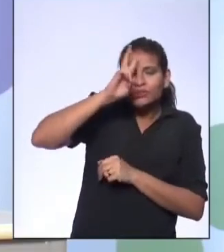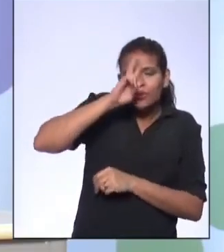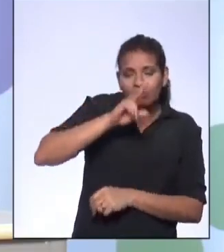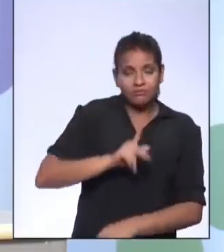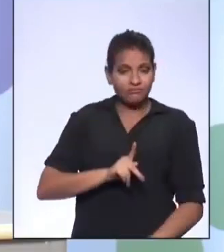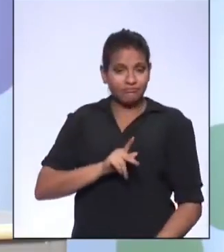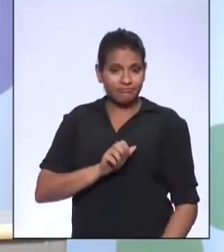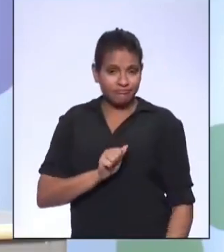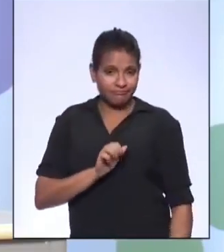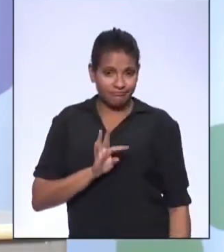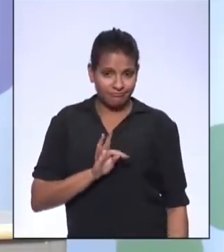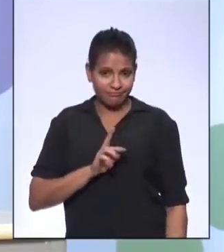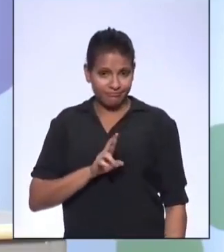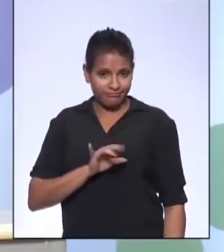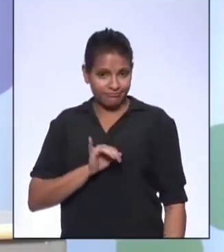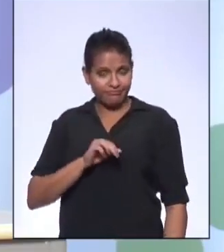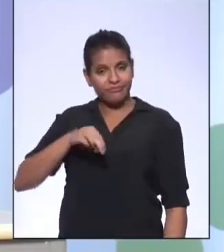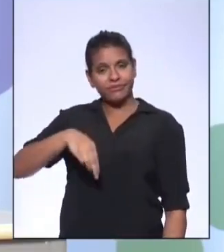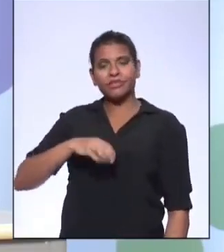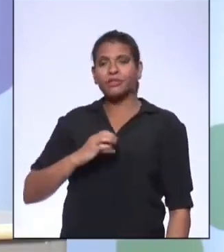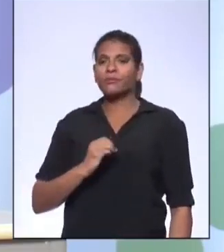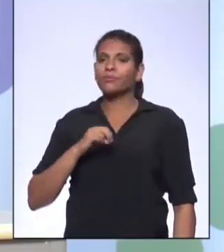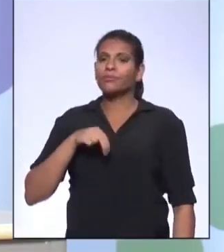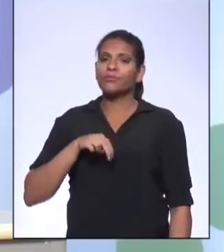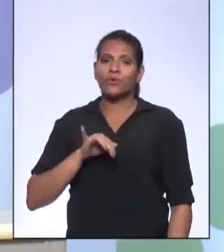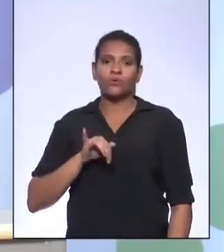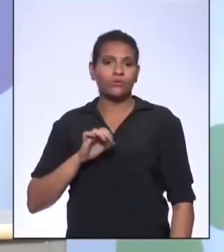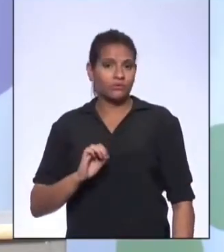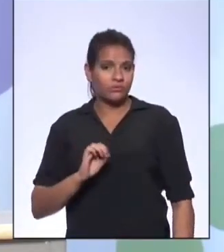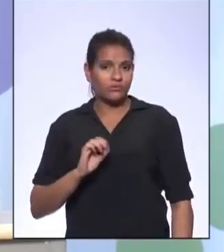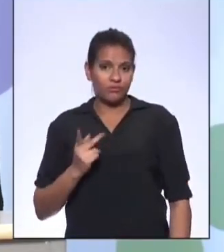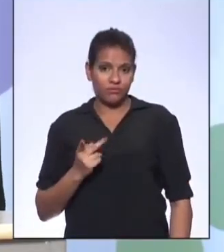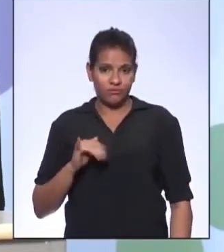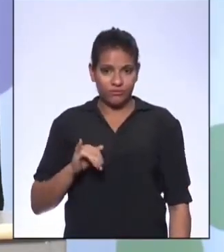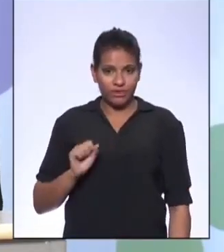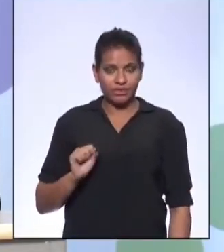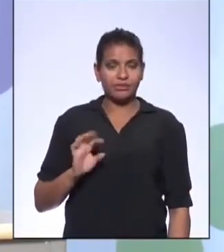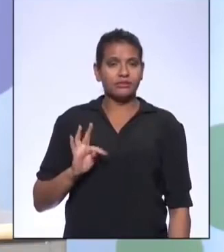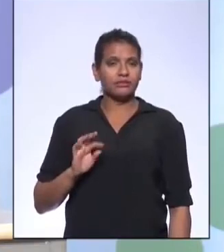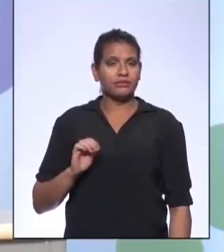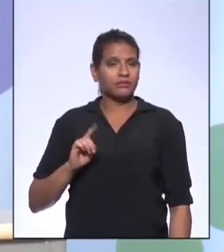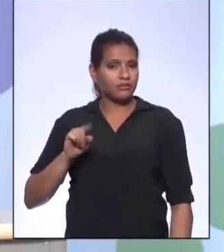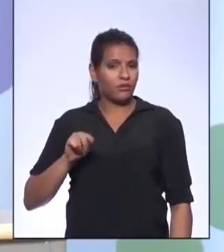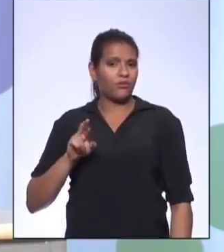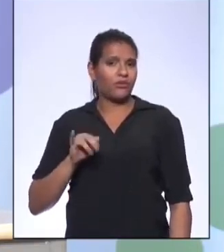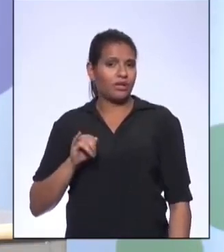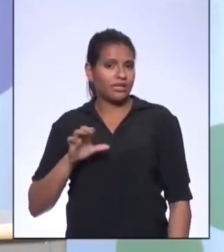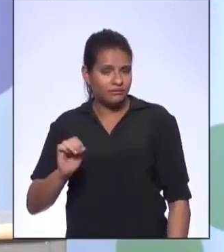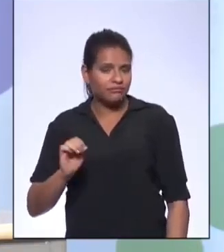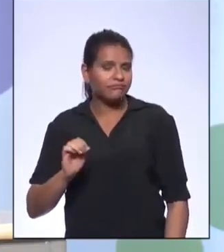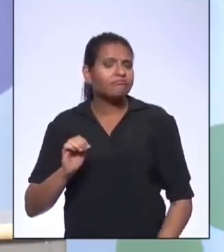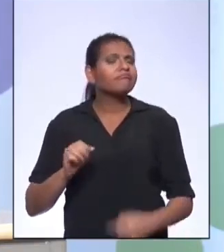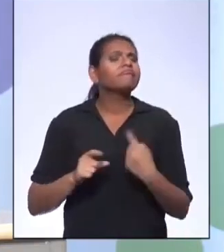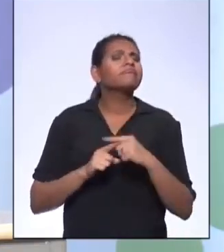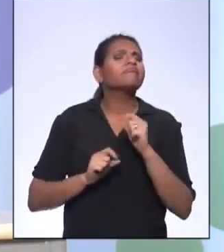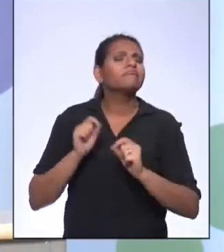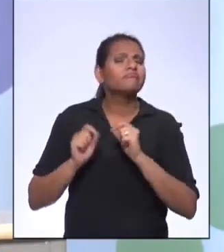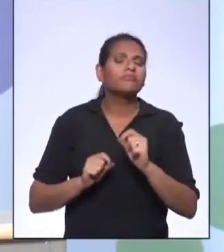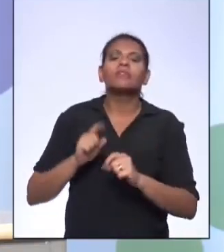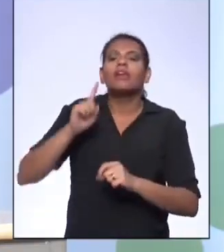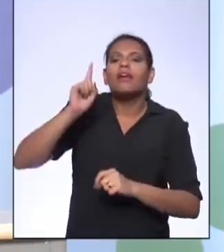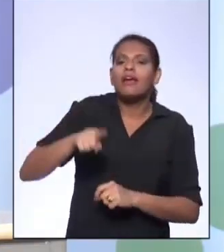produzimos costumes, nós produzimos ideias, nós produzimos valores, nós interagimos